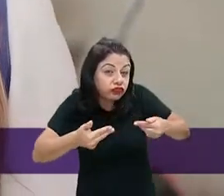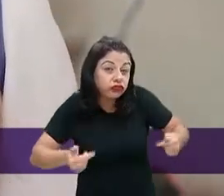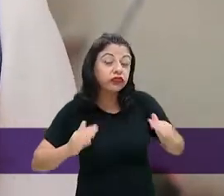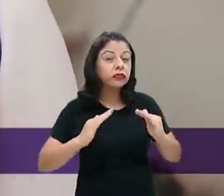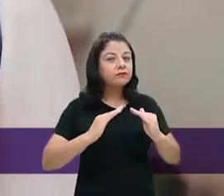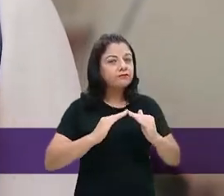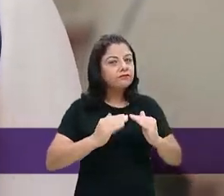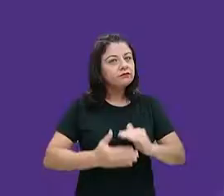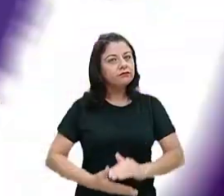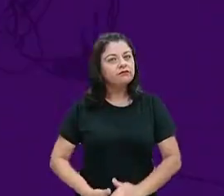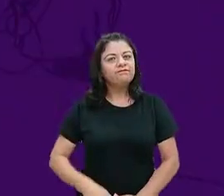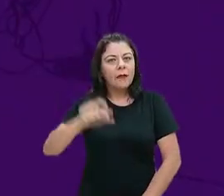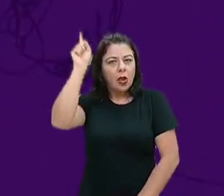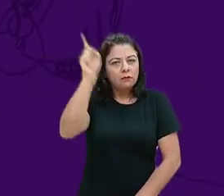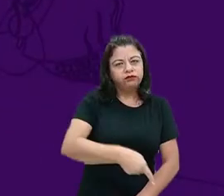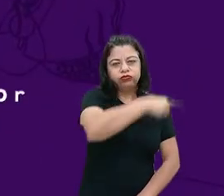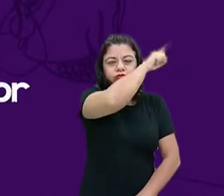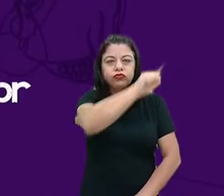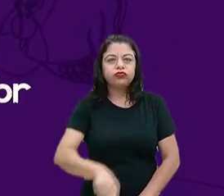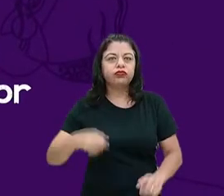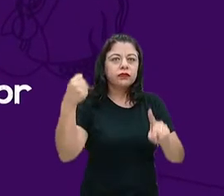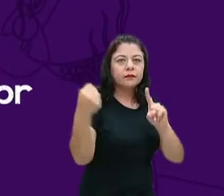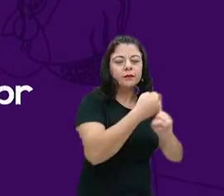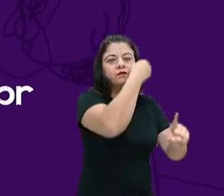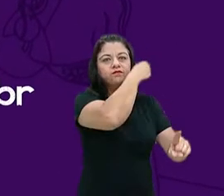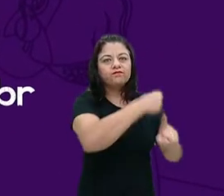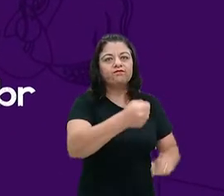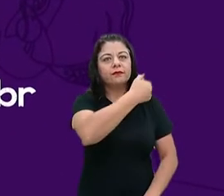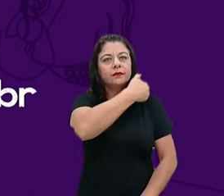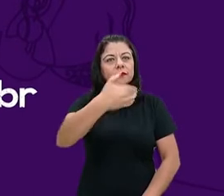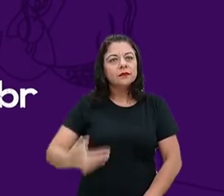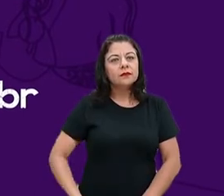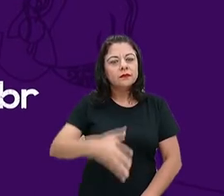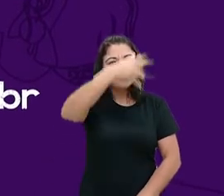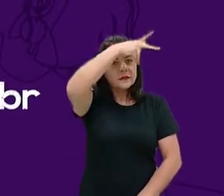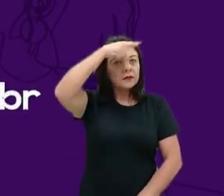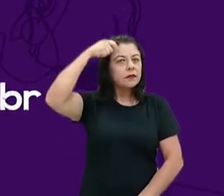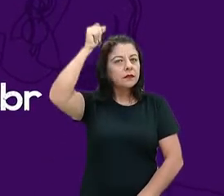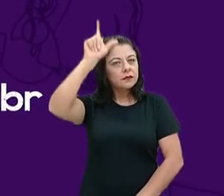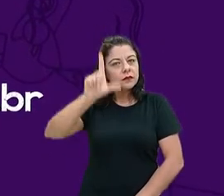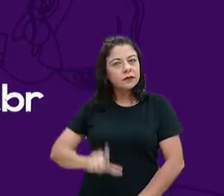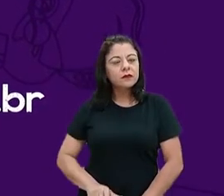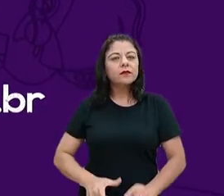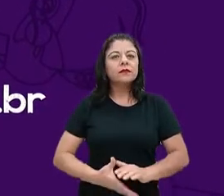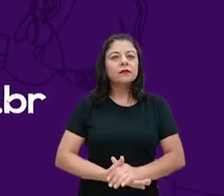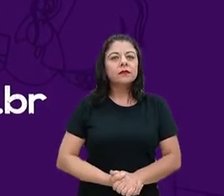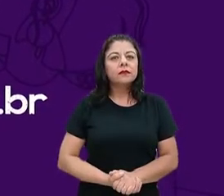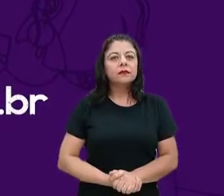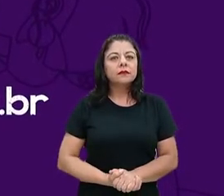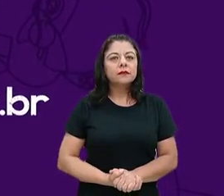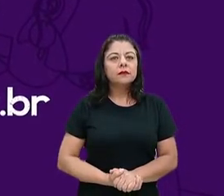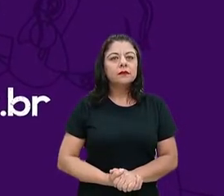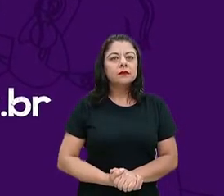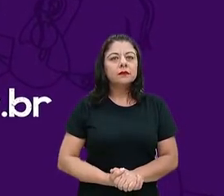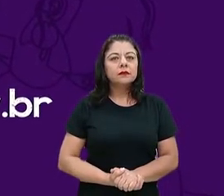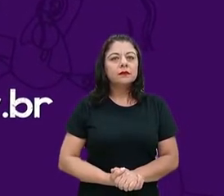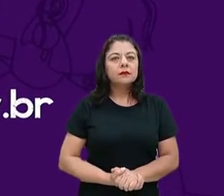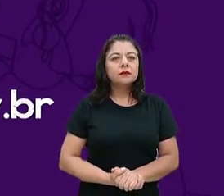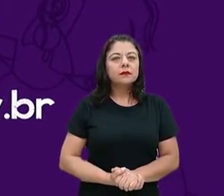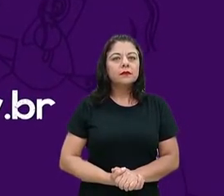isso é violência patrimonial. Não tolere nenhuma forma de violência contra a mulher. Governo do Estado de Mato Grosso do